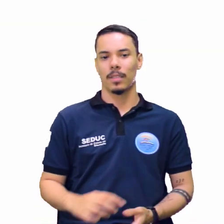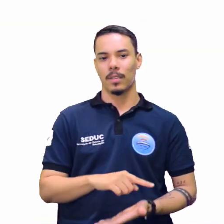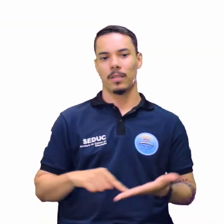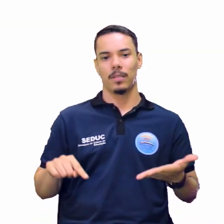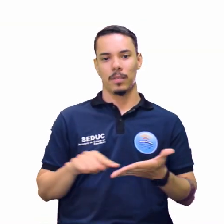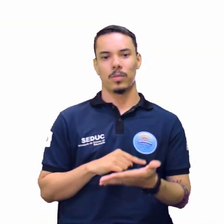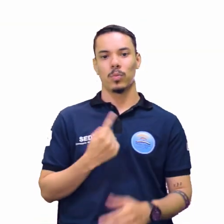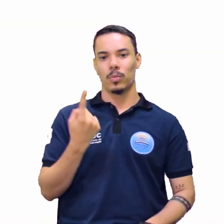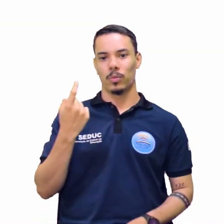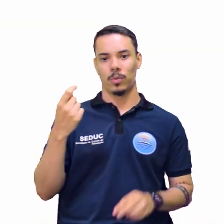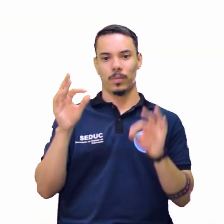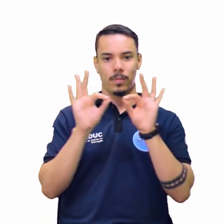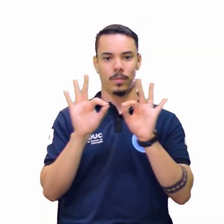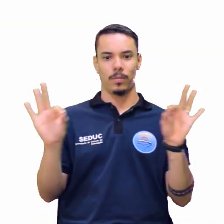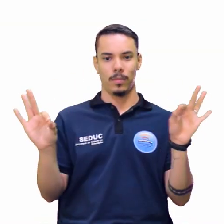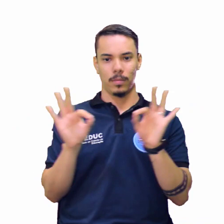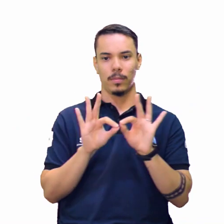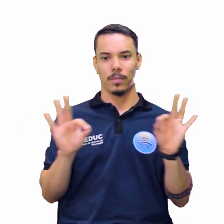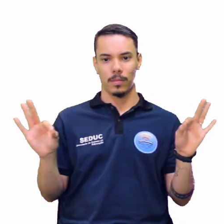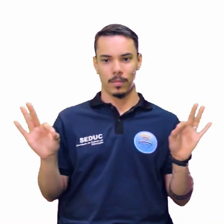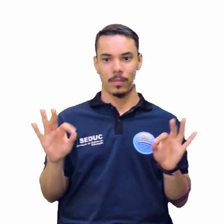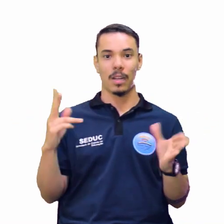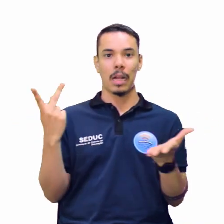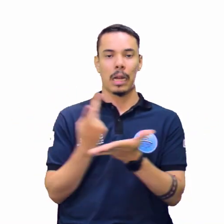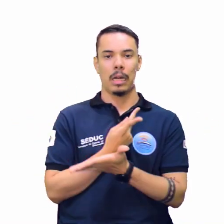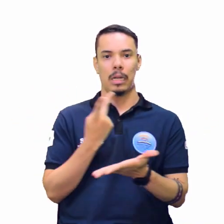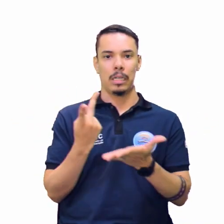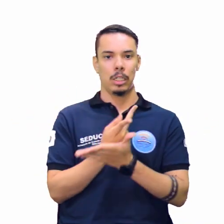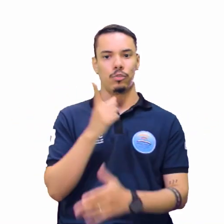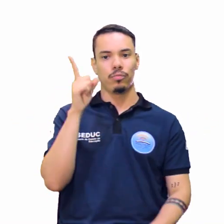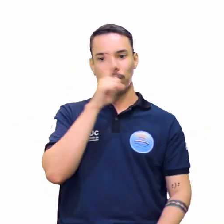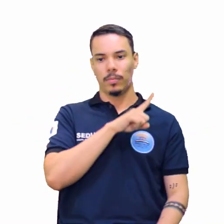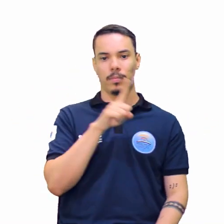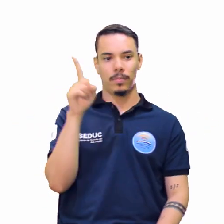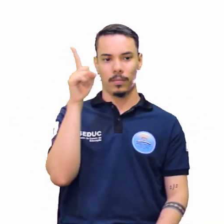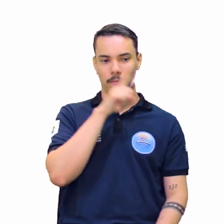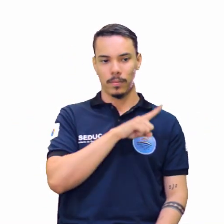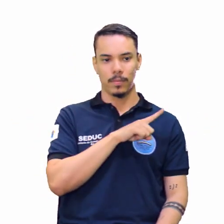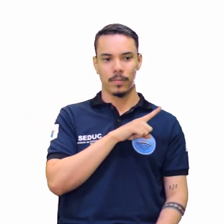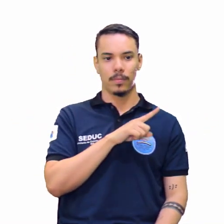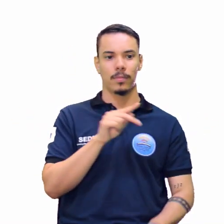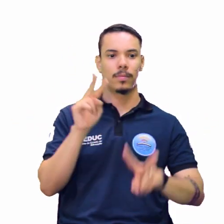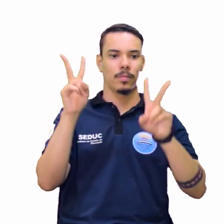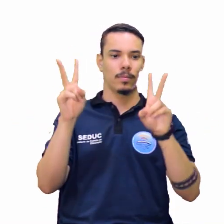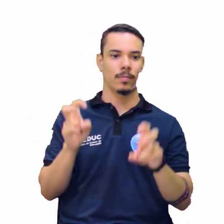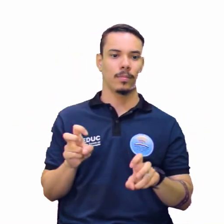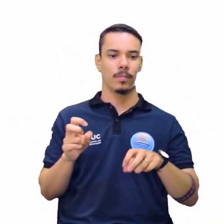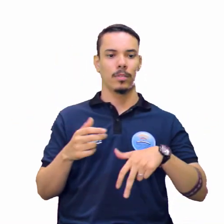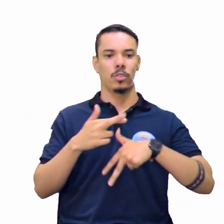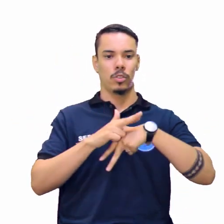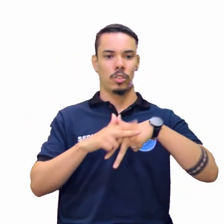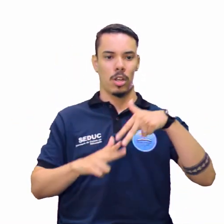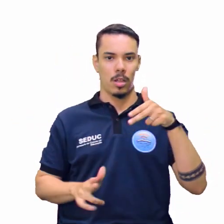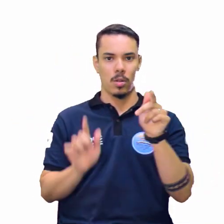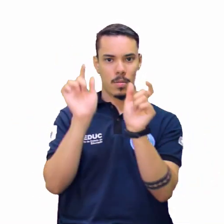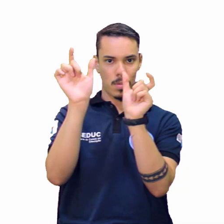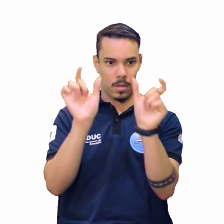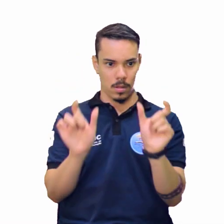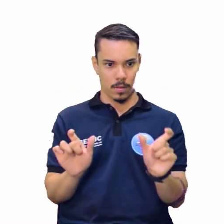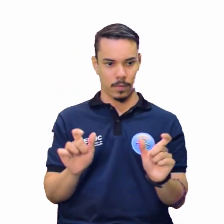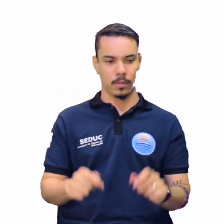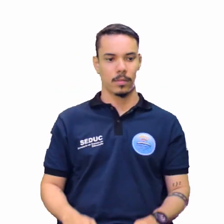assinale a única frase em que há erro no que diz respeito ao gênero das